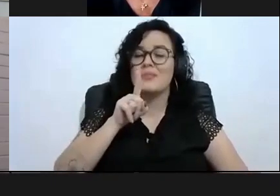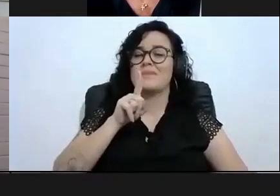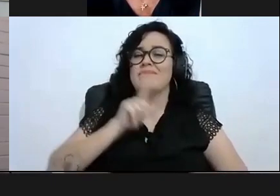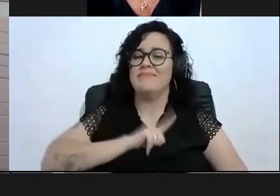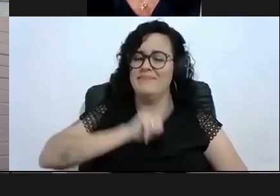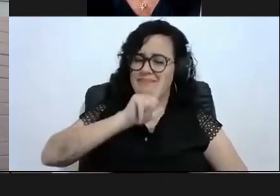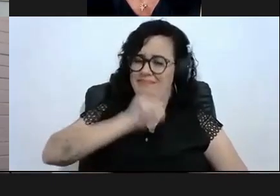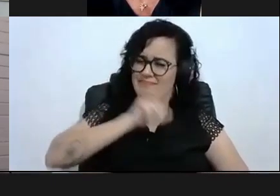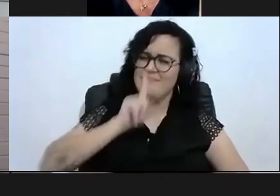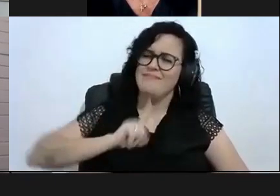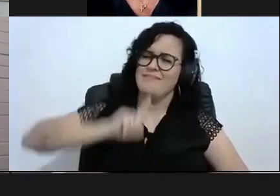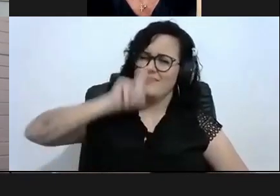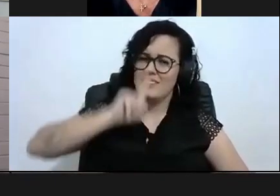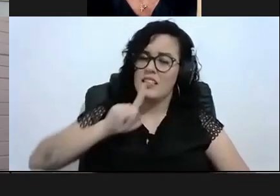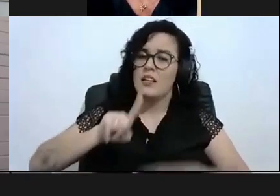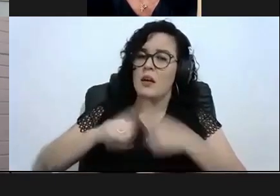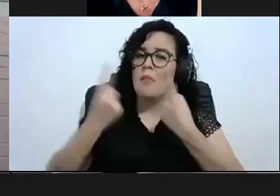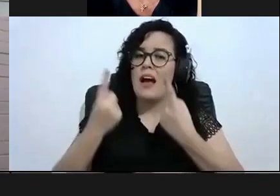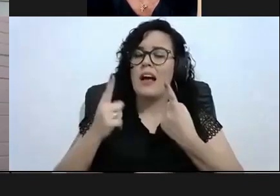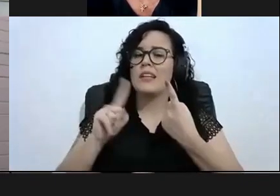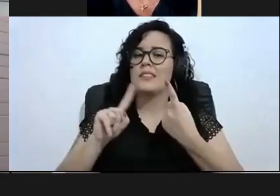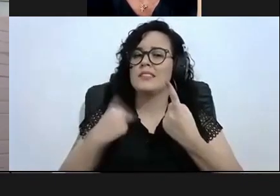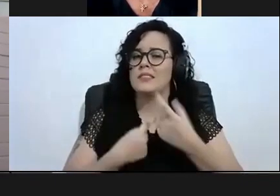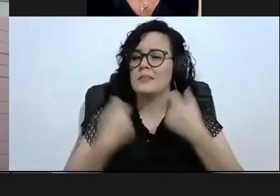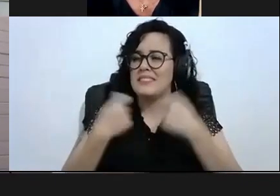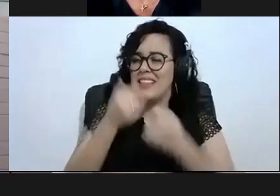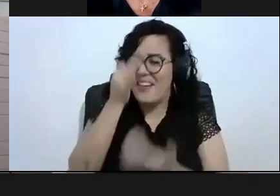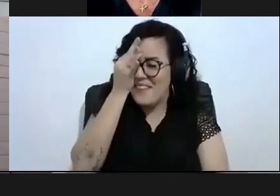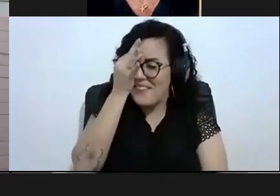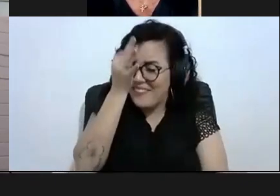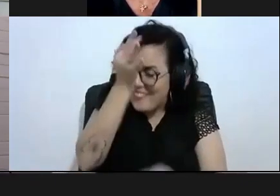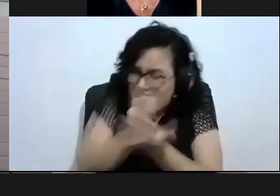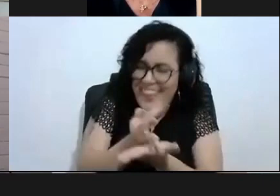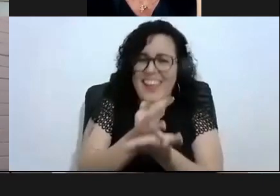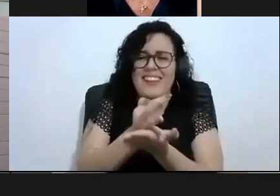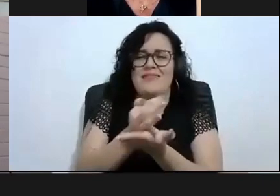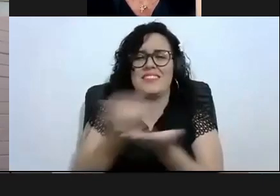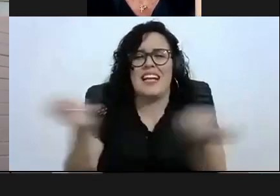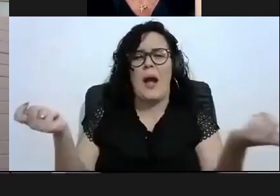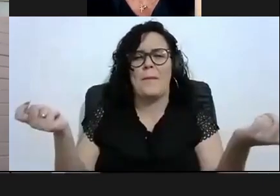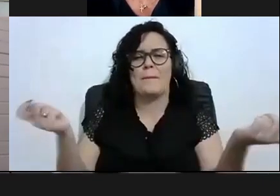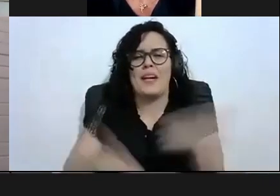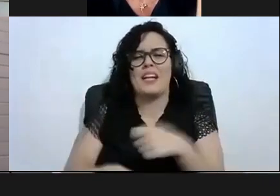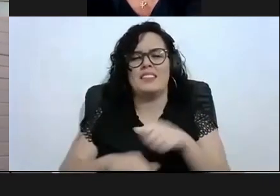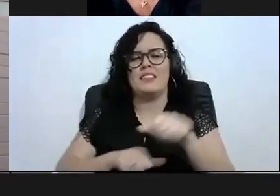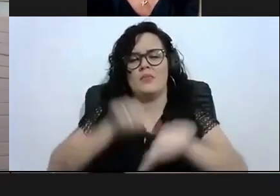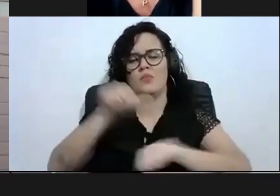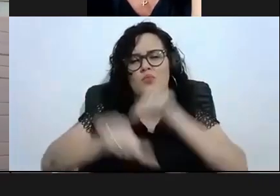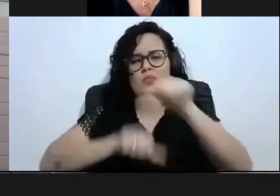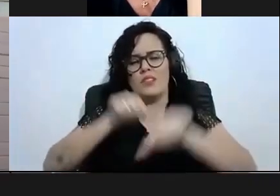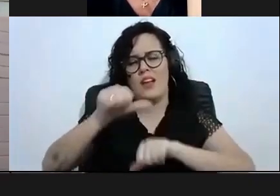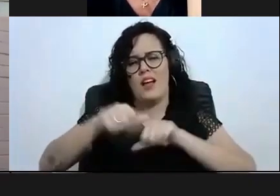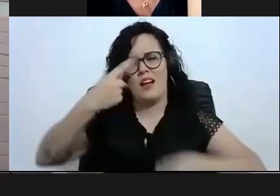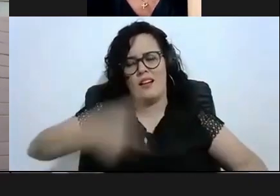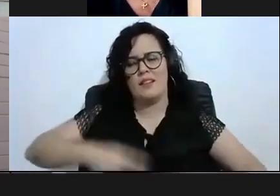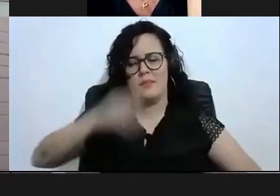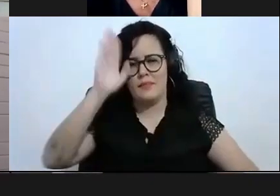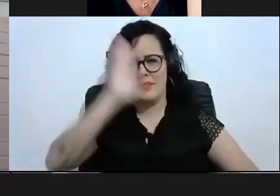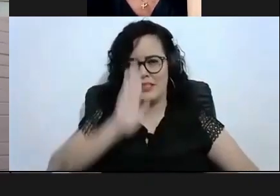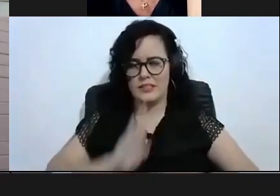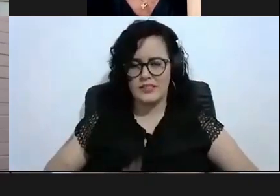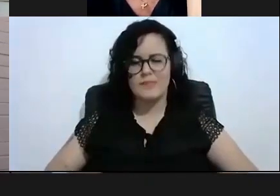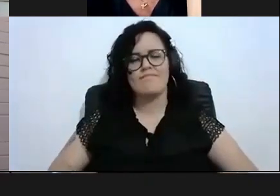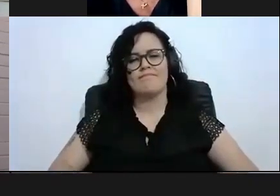mas a gente tem que ter, eu acho que, a fé de que a gente seja capaz de mudar esse estado de coisas, né? A história muda,